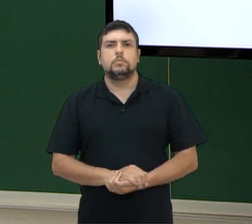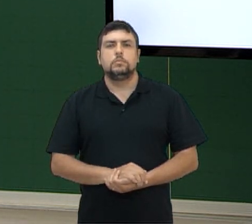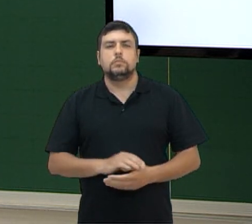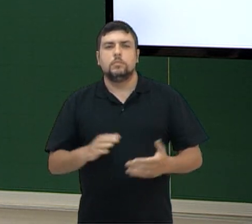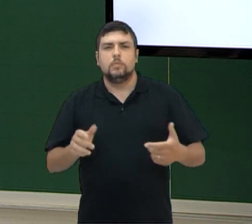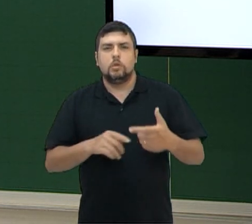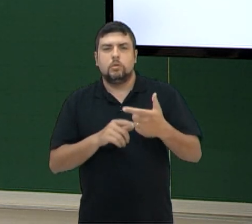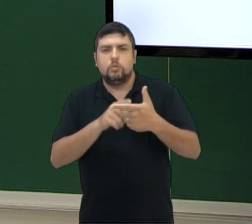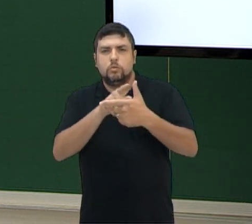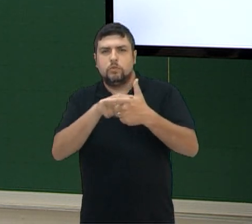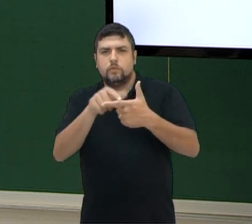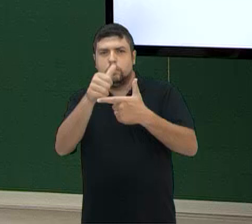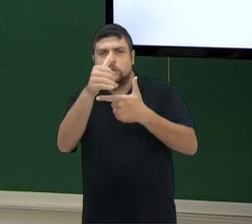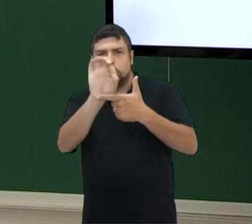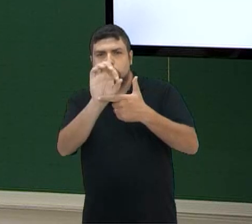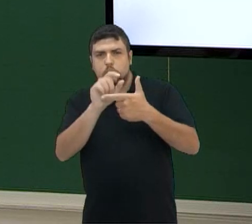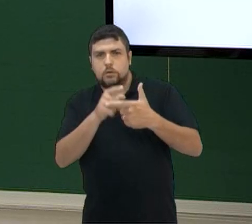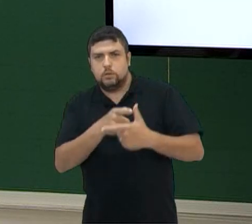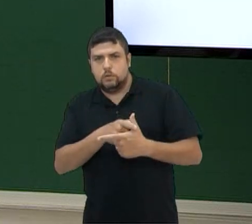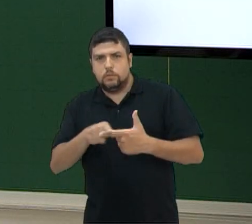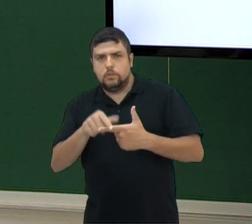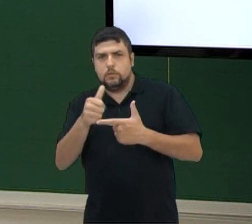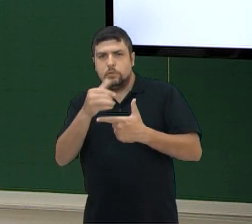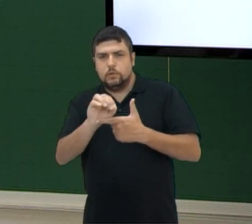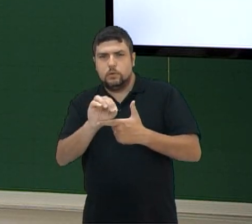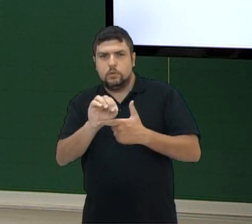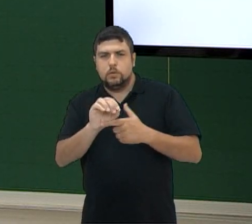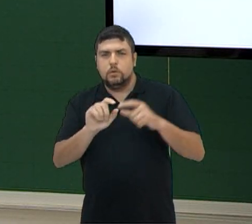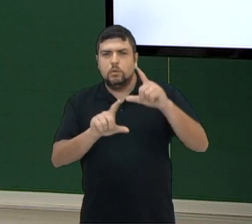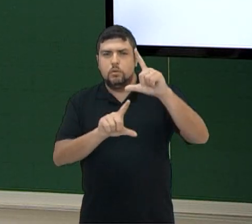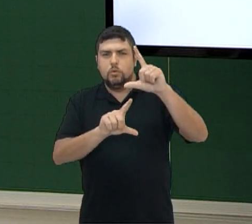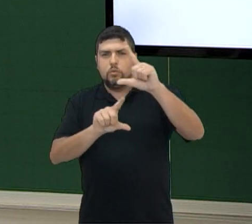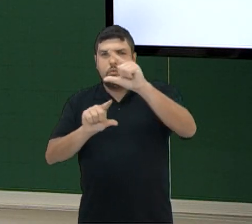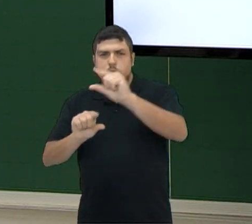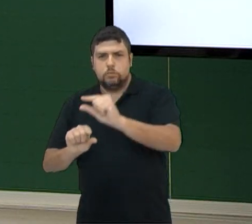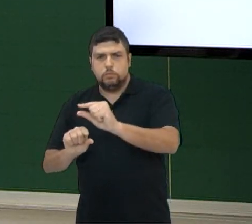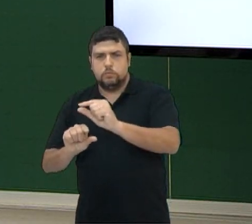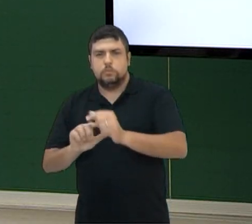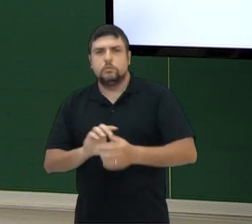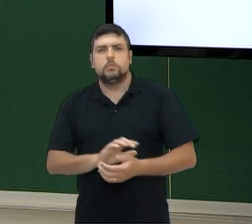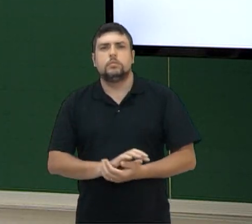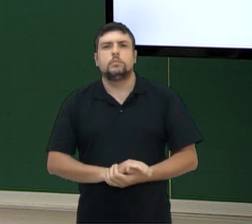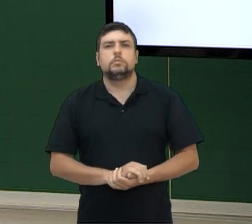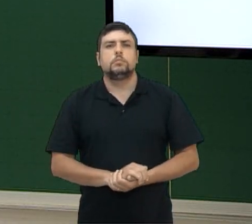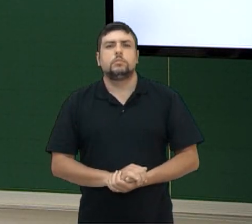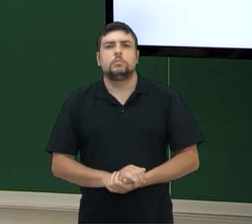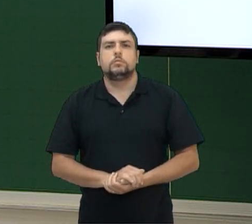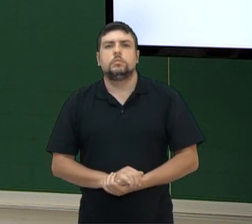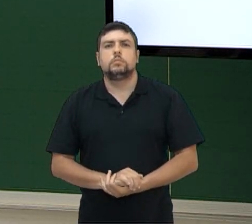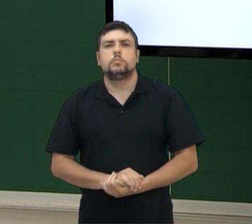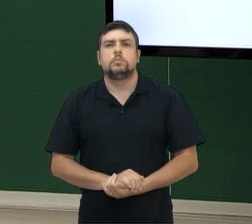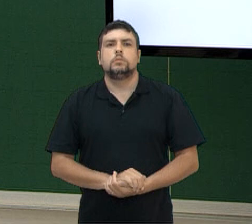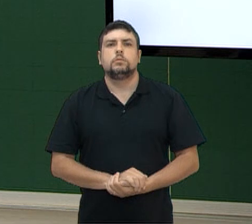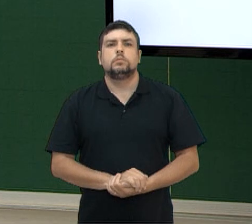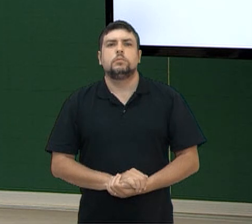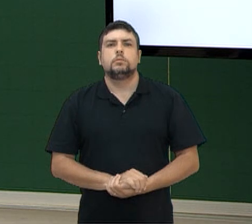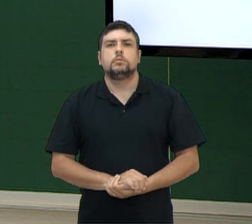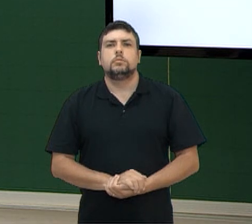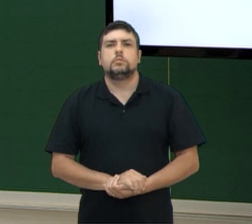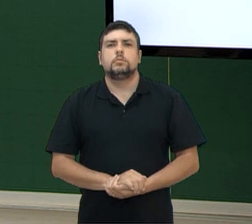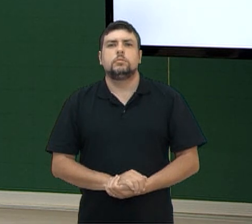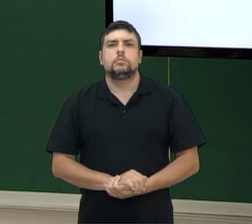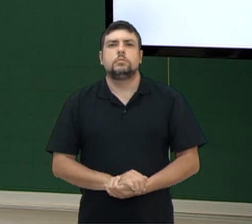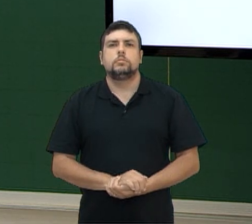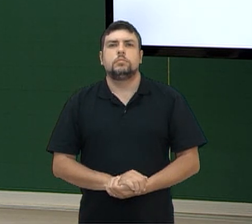e vou dividir por 10. O famoso cortar o zero. 150 dividido por 15